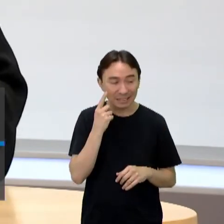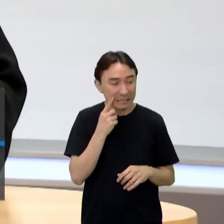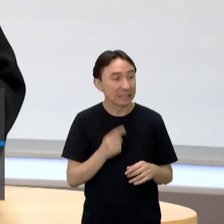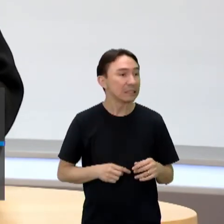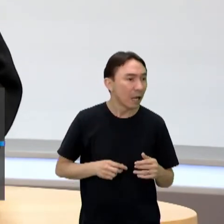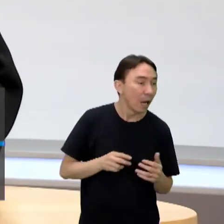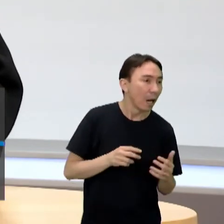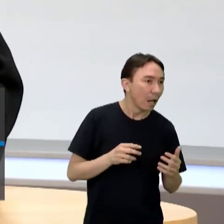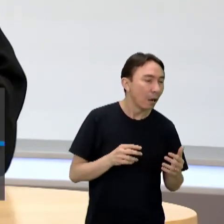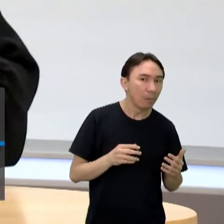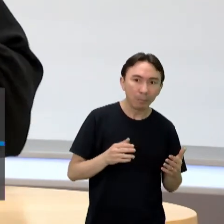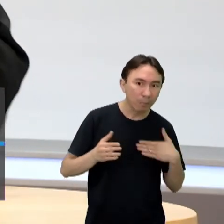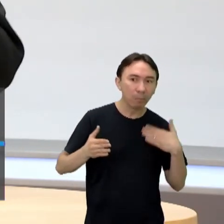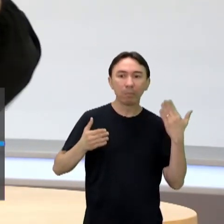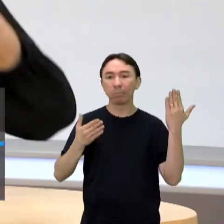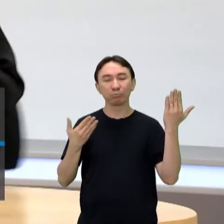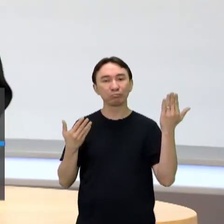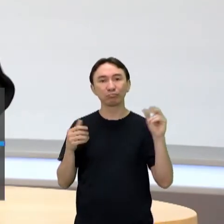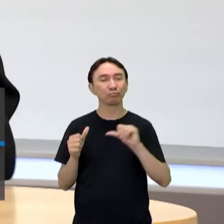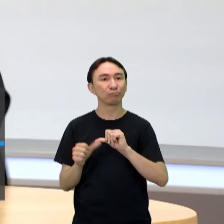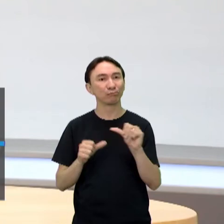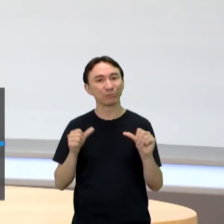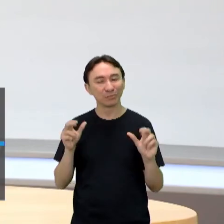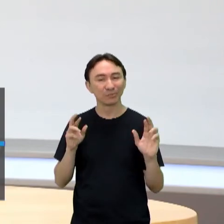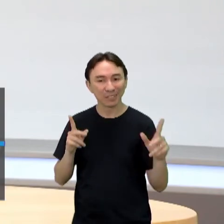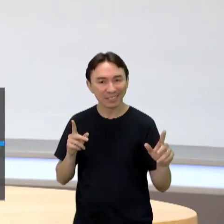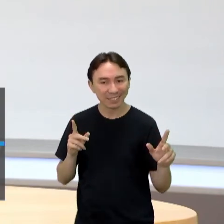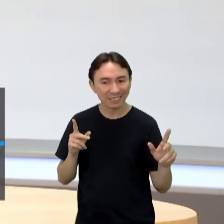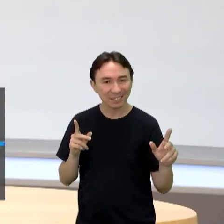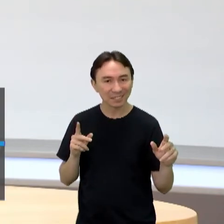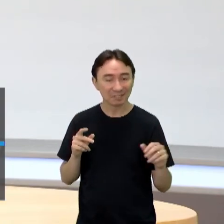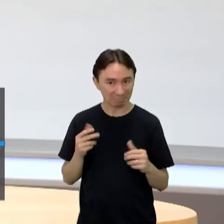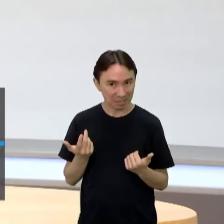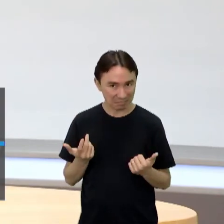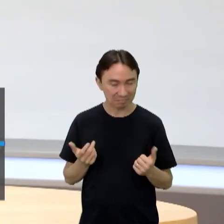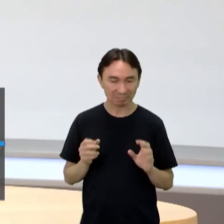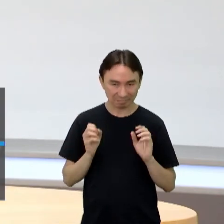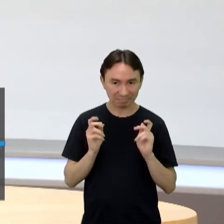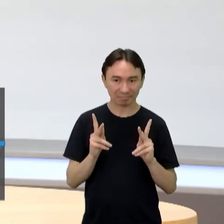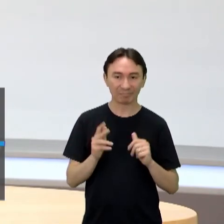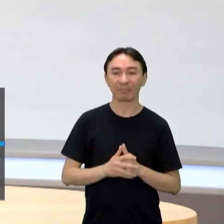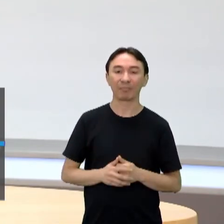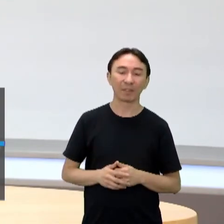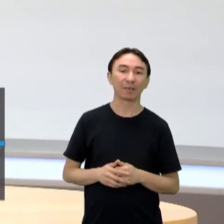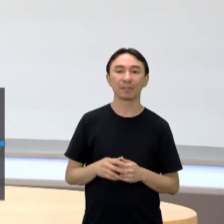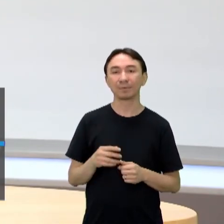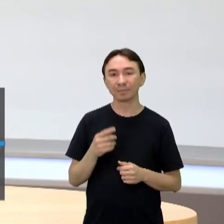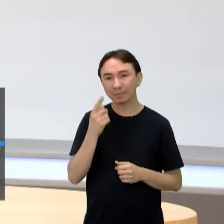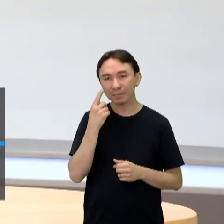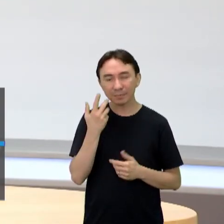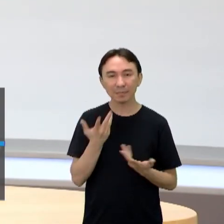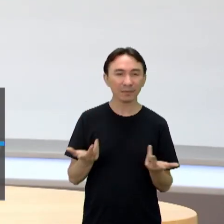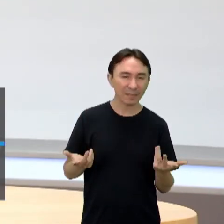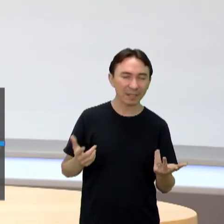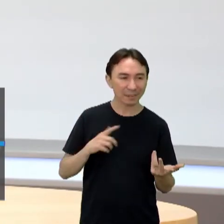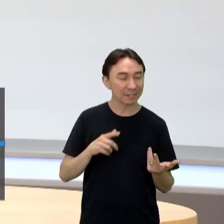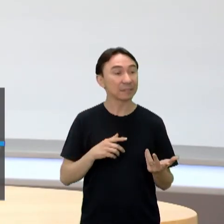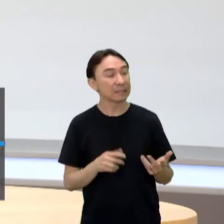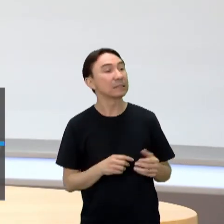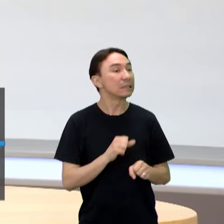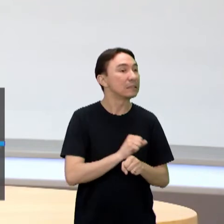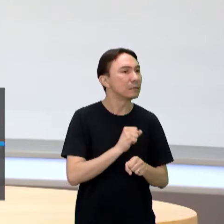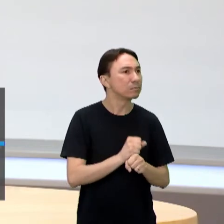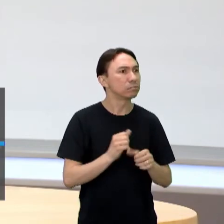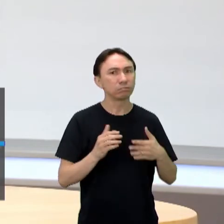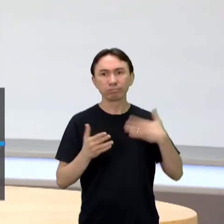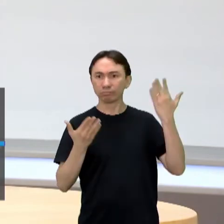expectativa no acontecimento aí do texto, né? Então, onde houve essa quebra de expectativa,